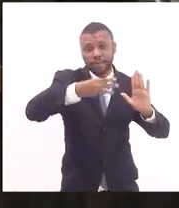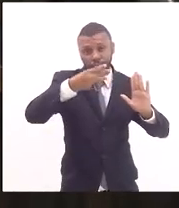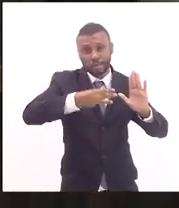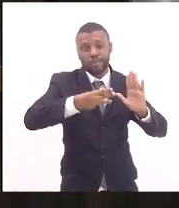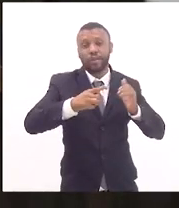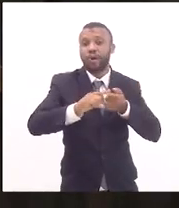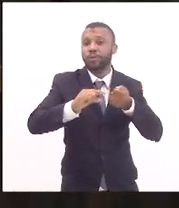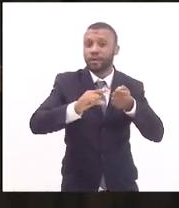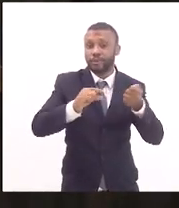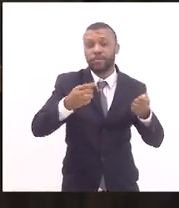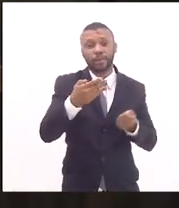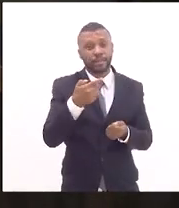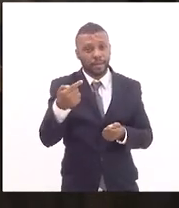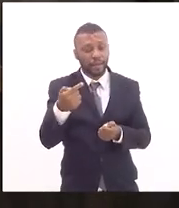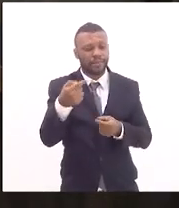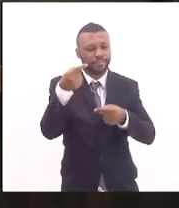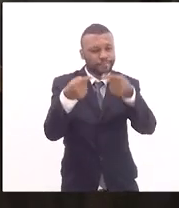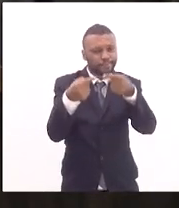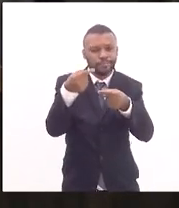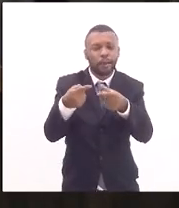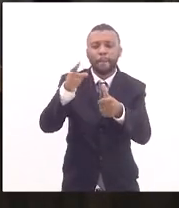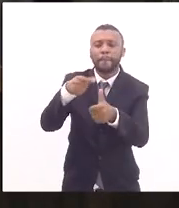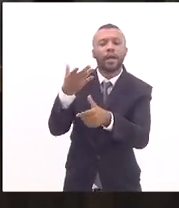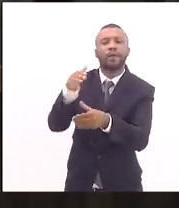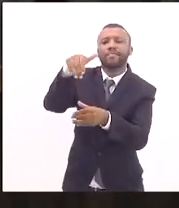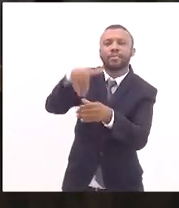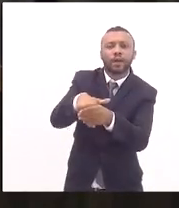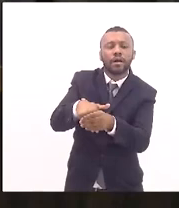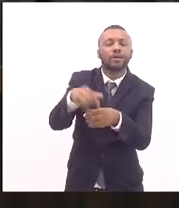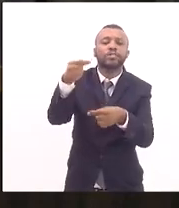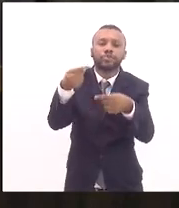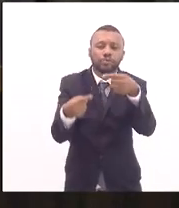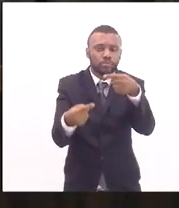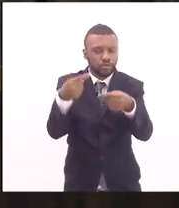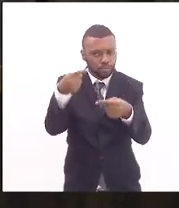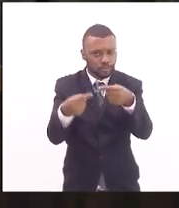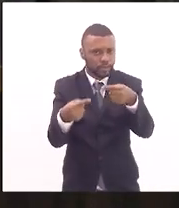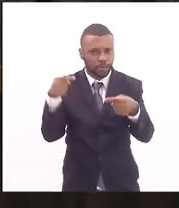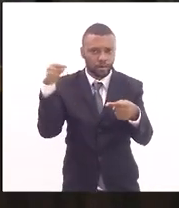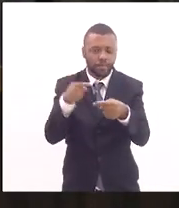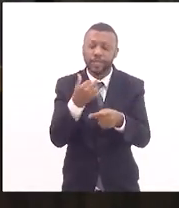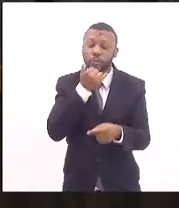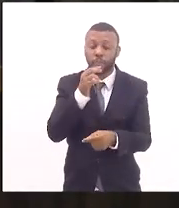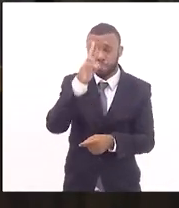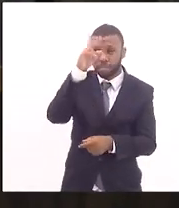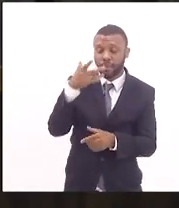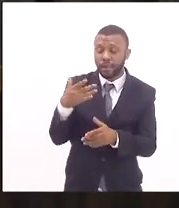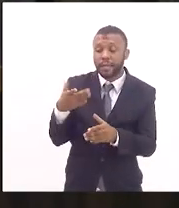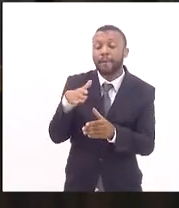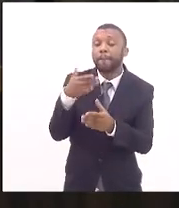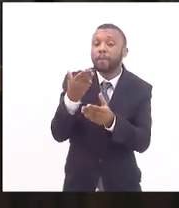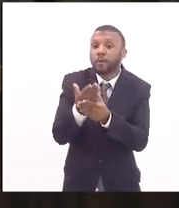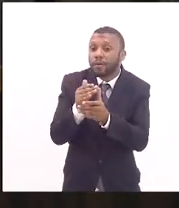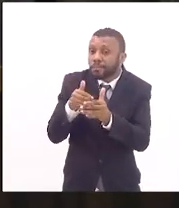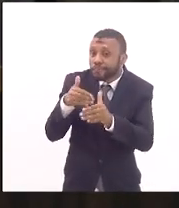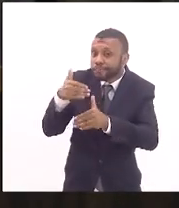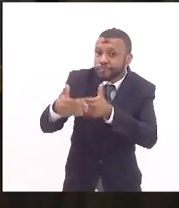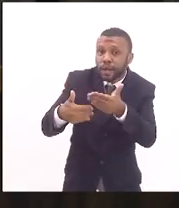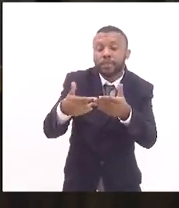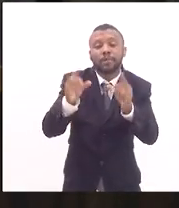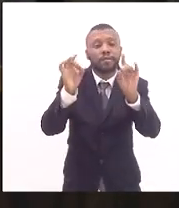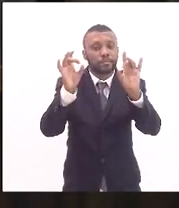Regimento Interno em tramitação ordinária em primeira votação em discussão pedal em tramitação ordinária em